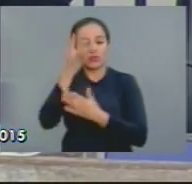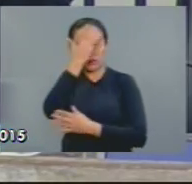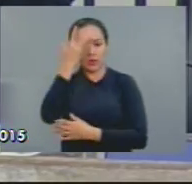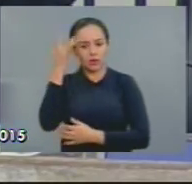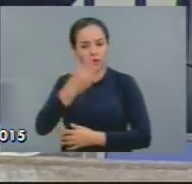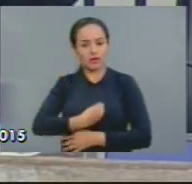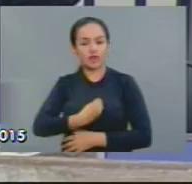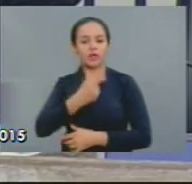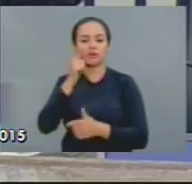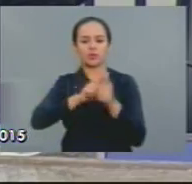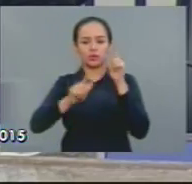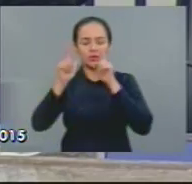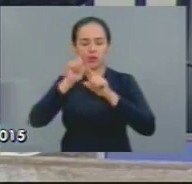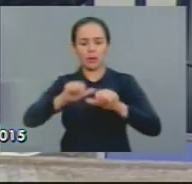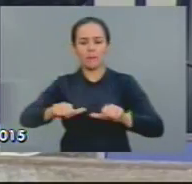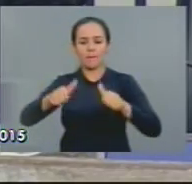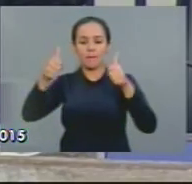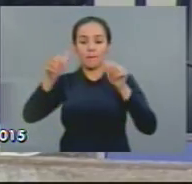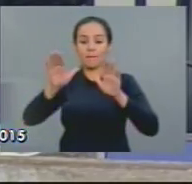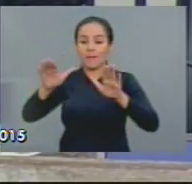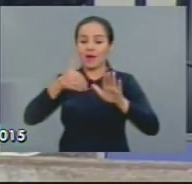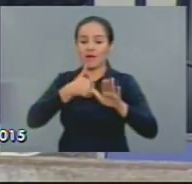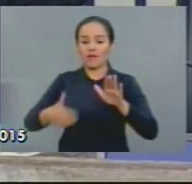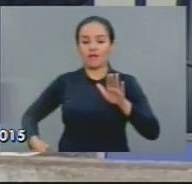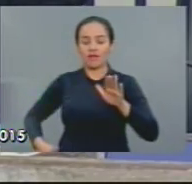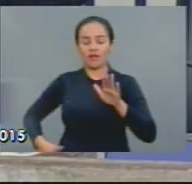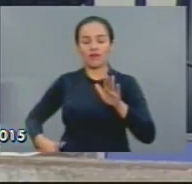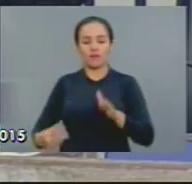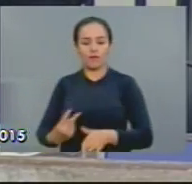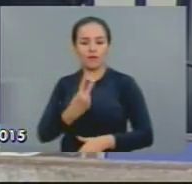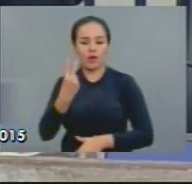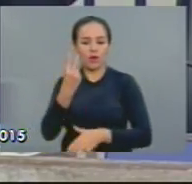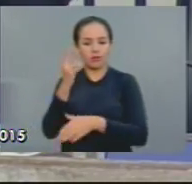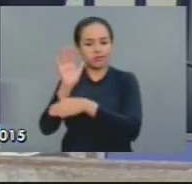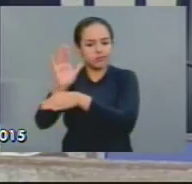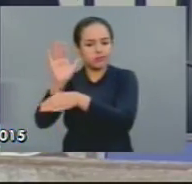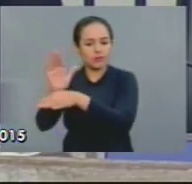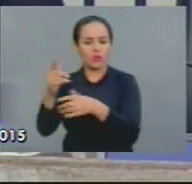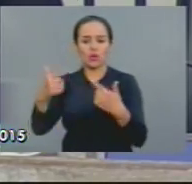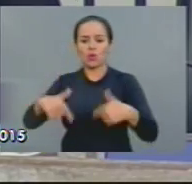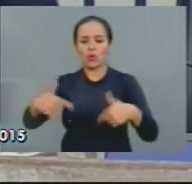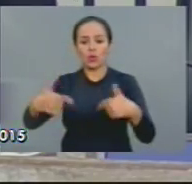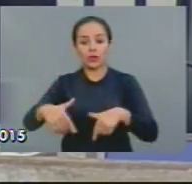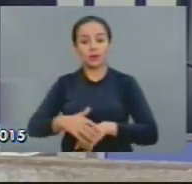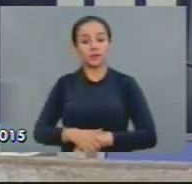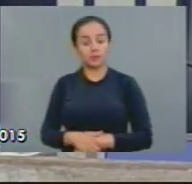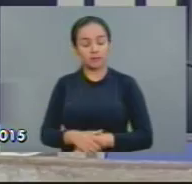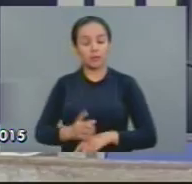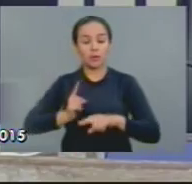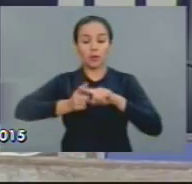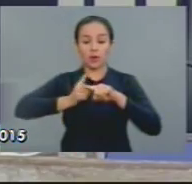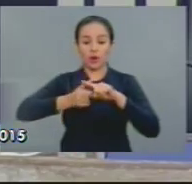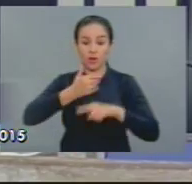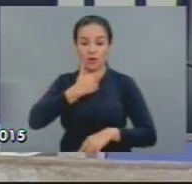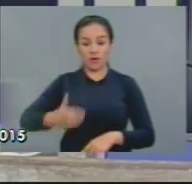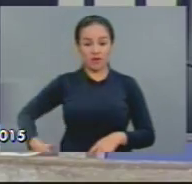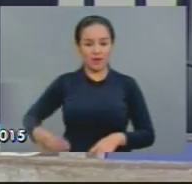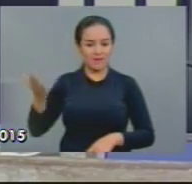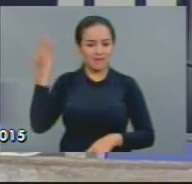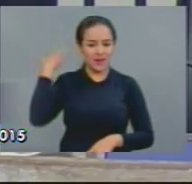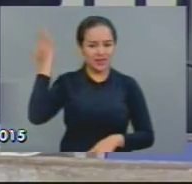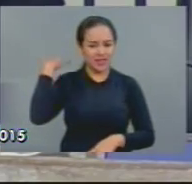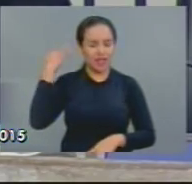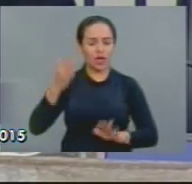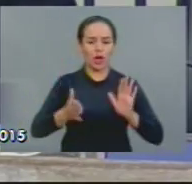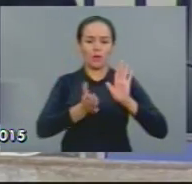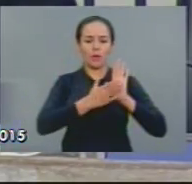o reconhecimento por parte do governo do Estado. O que é pior, aquilo que se compromete, de que se promete, não